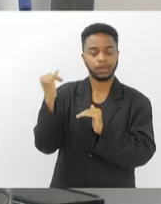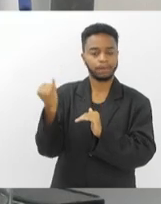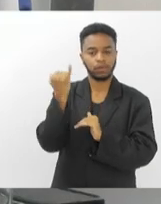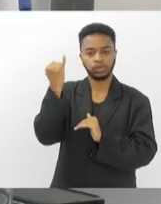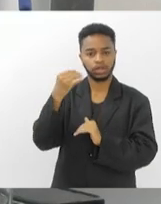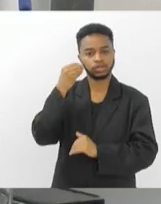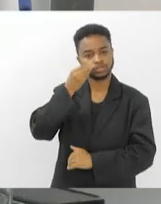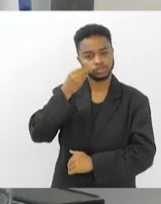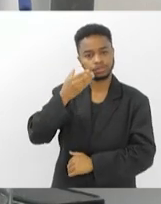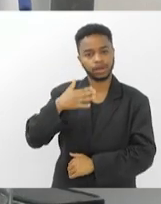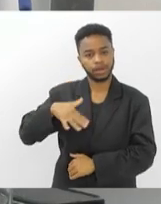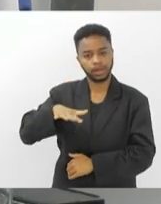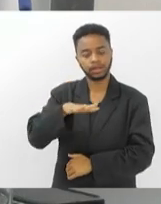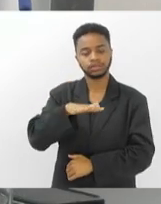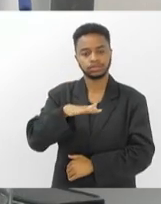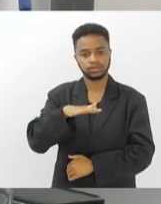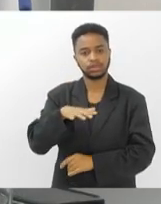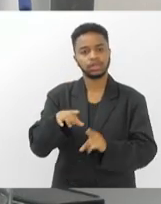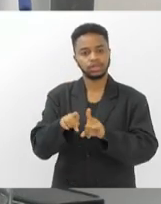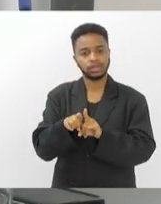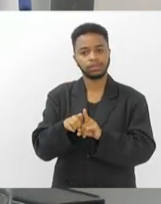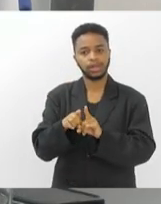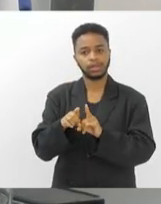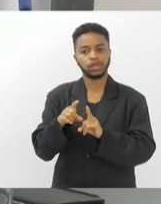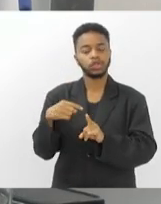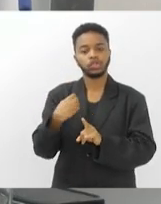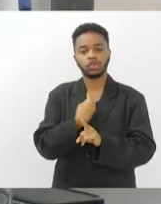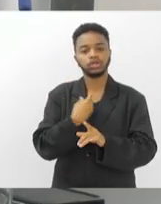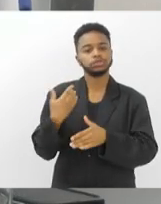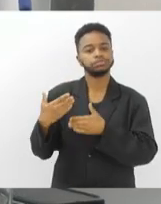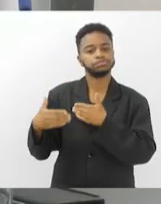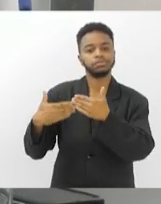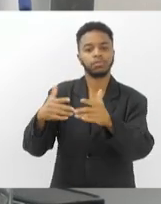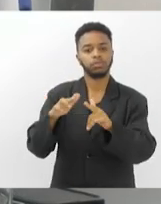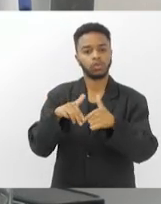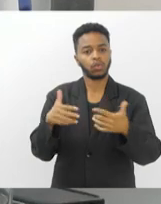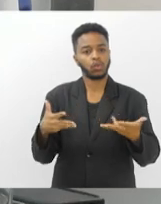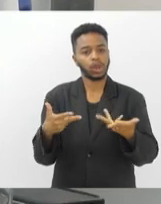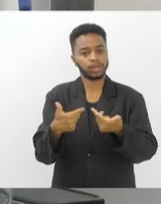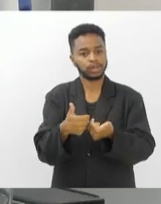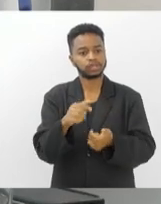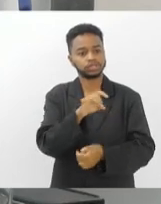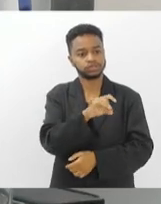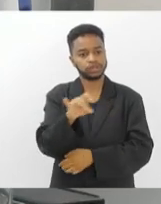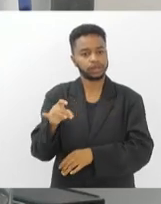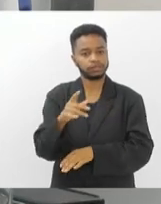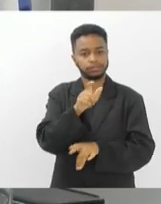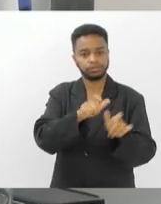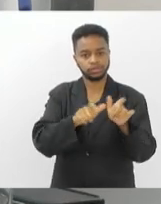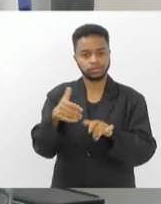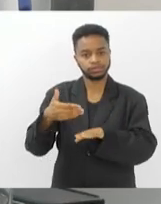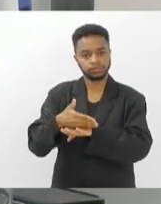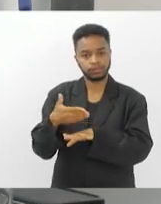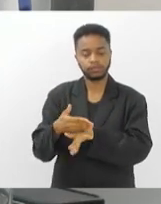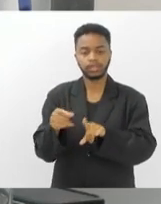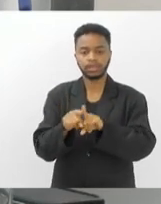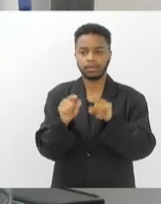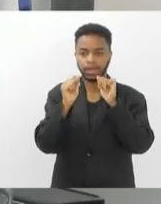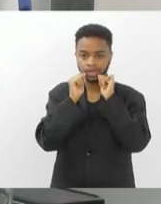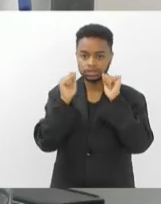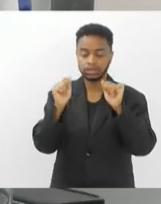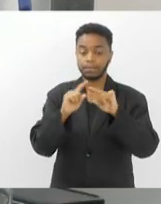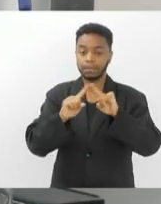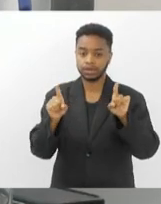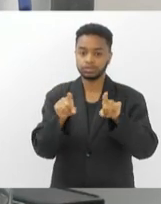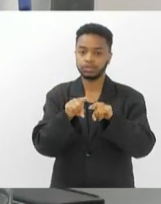decanos. E o sucesso da CCJ, não só em razão da qualidade dos membros e das assessorias, é muito por